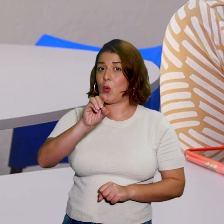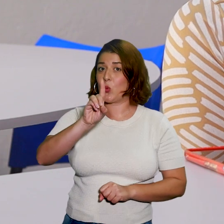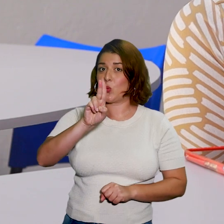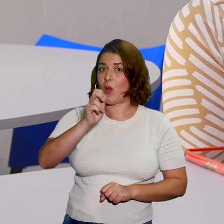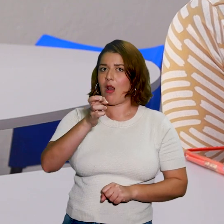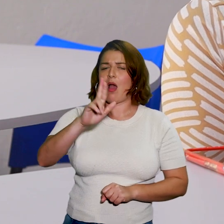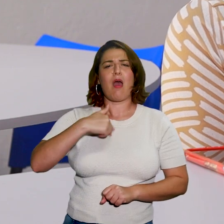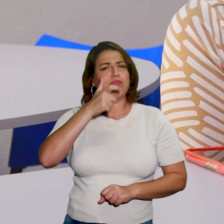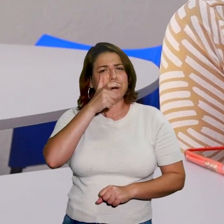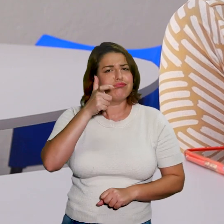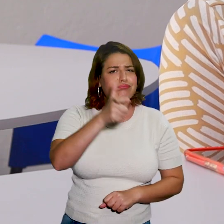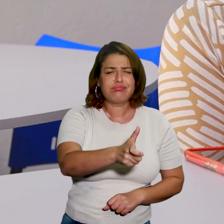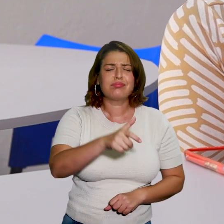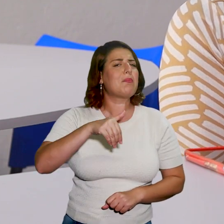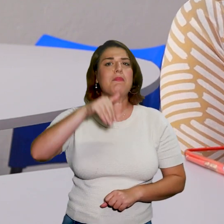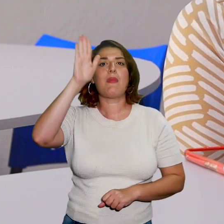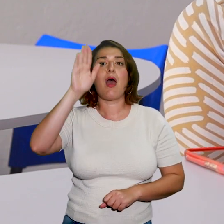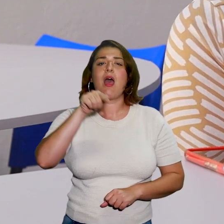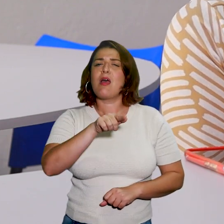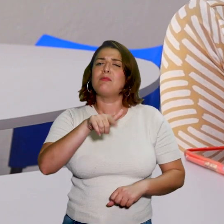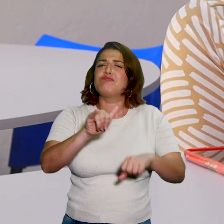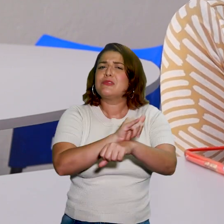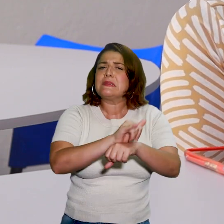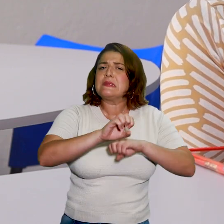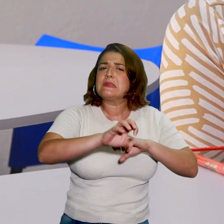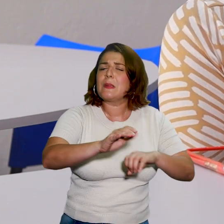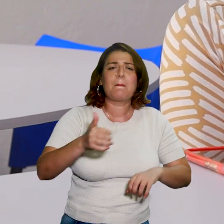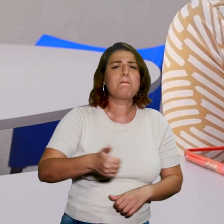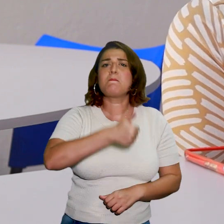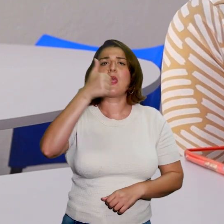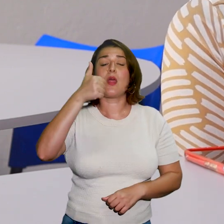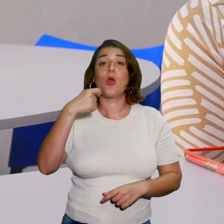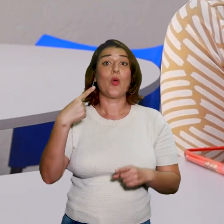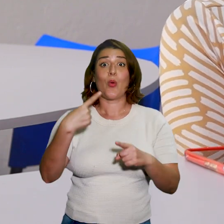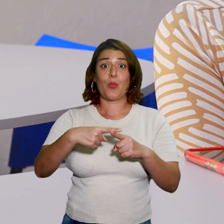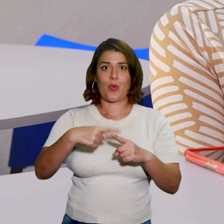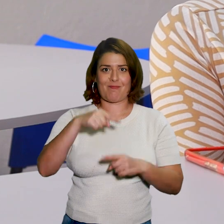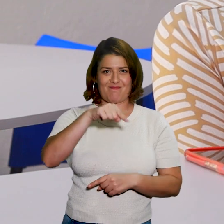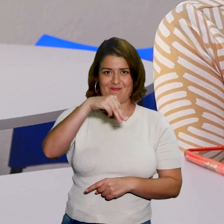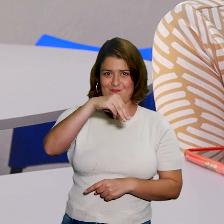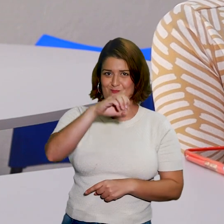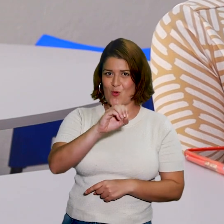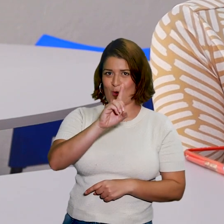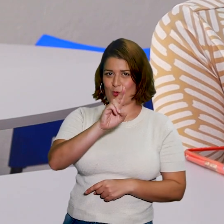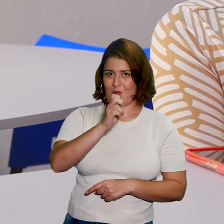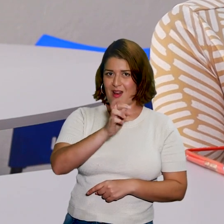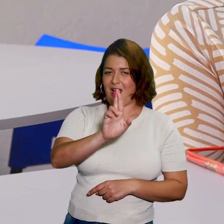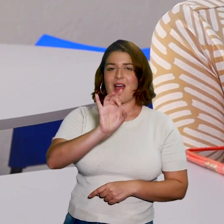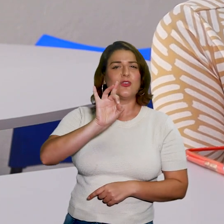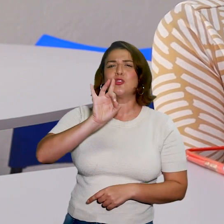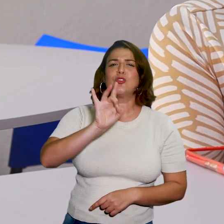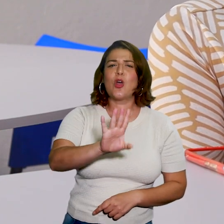ele interessante, achei ele um modo melhor de se trabalhar, porque no modular a gente não trabalha